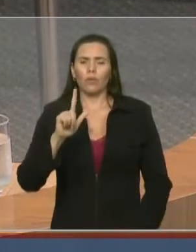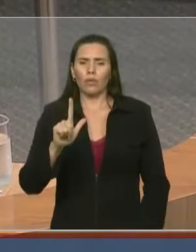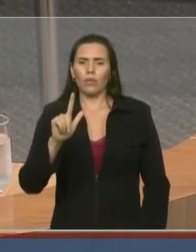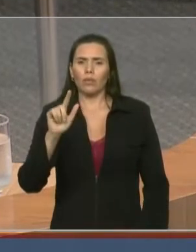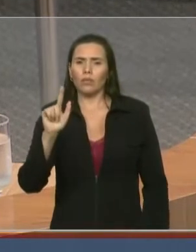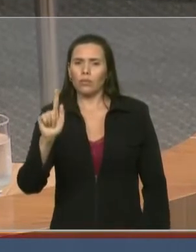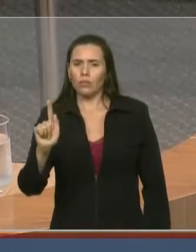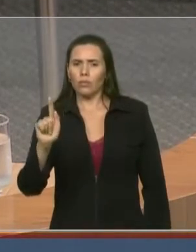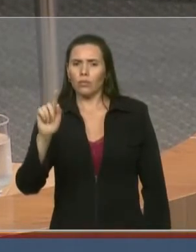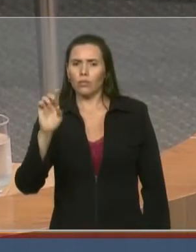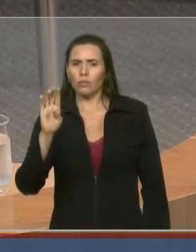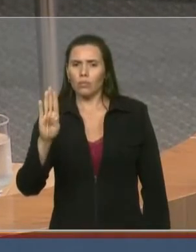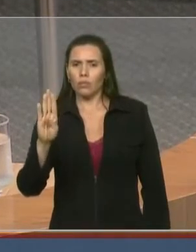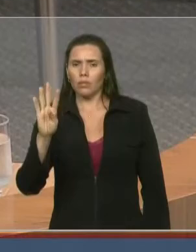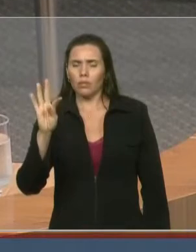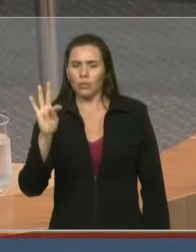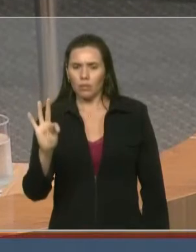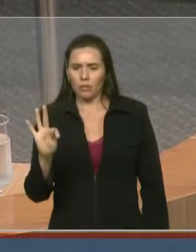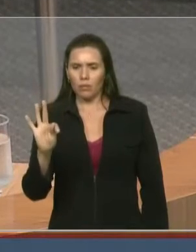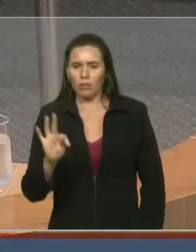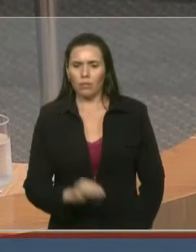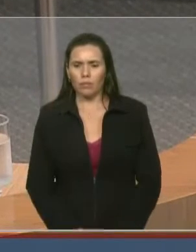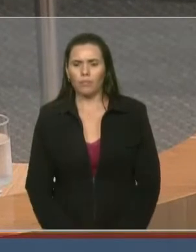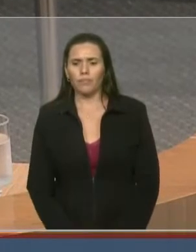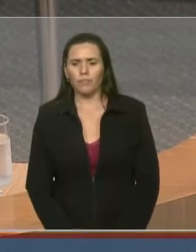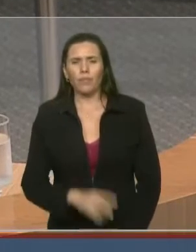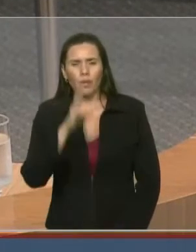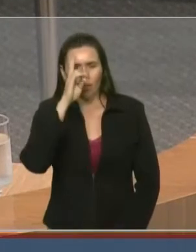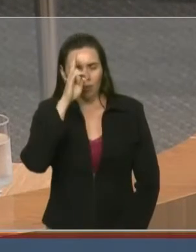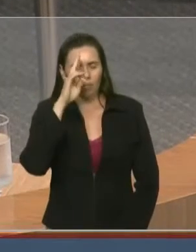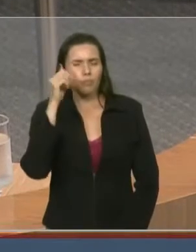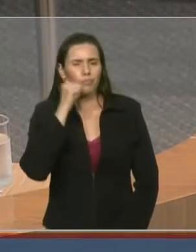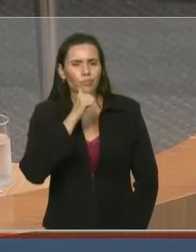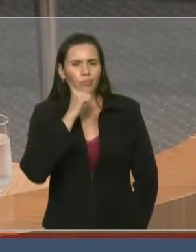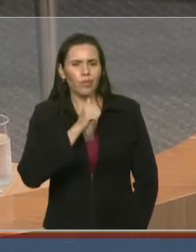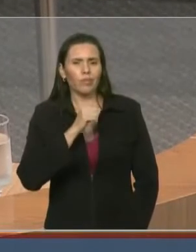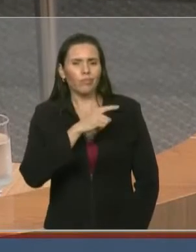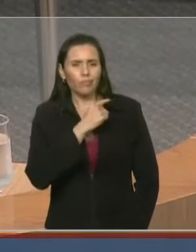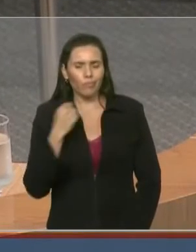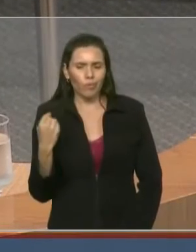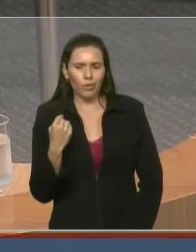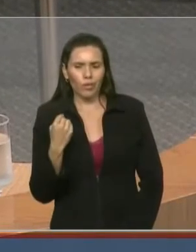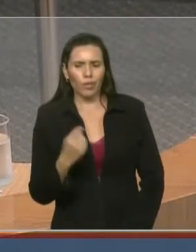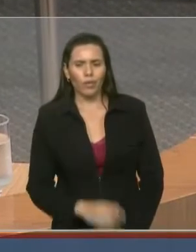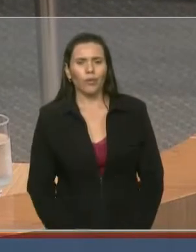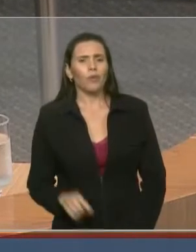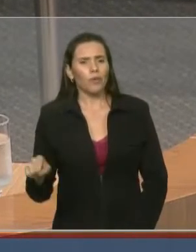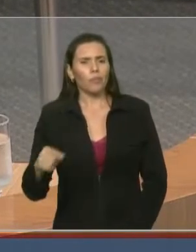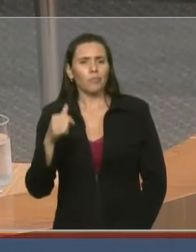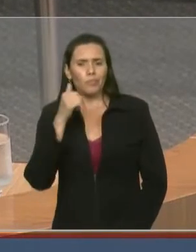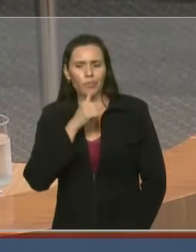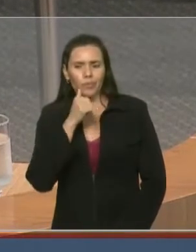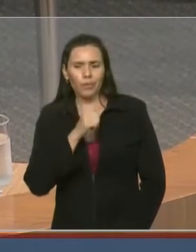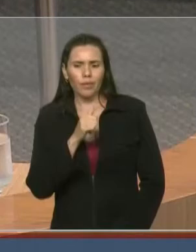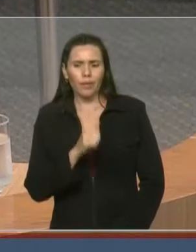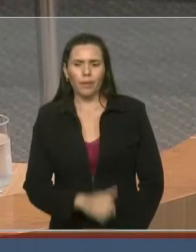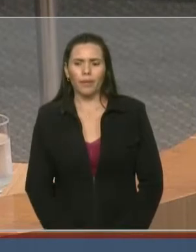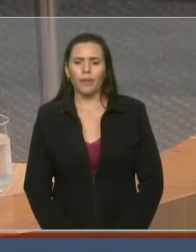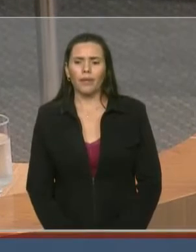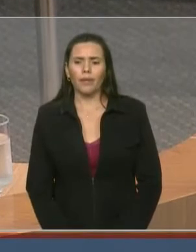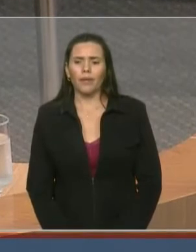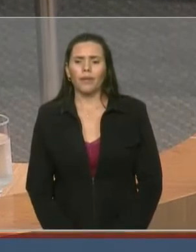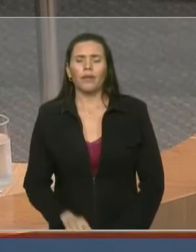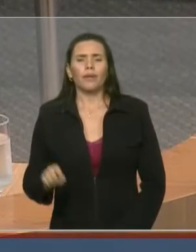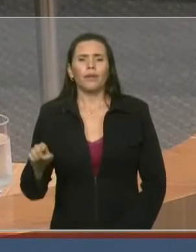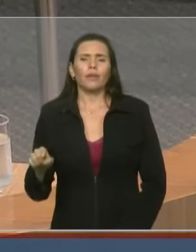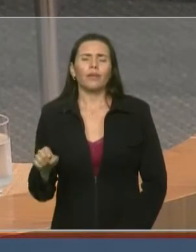que nessa desigualdade de gênero, inclusive o assassinato de mulheres, tanto pela sua condição de mulher, pelo exercício da vida